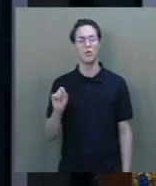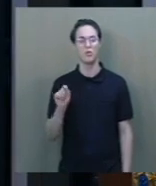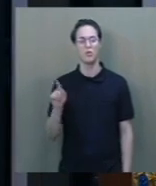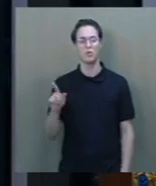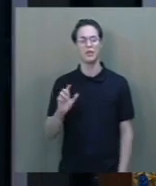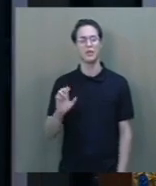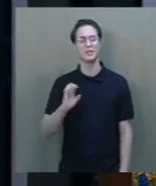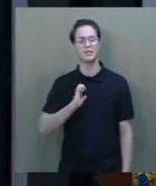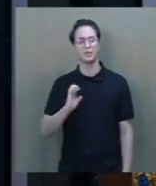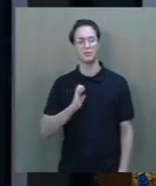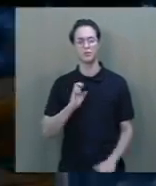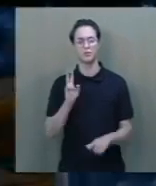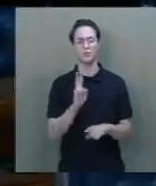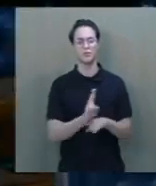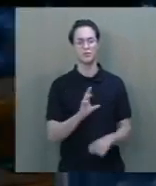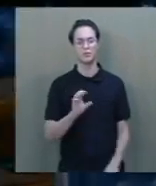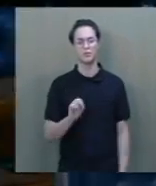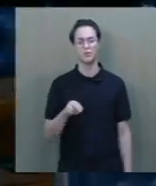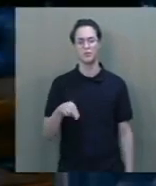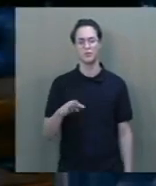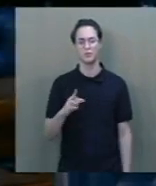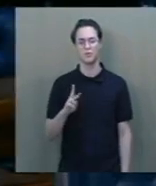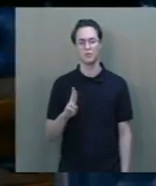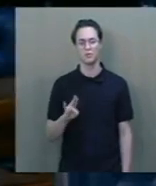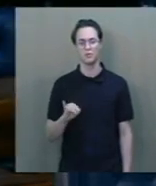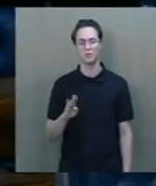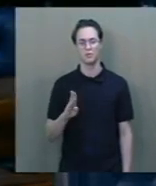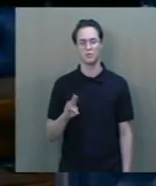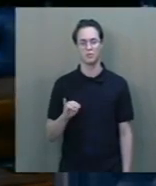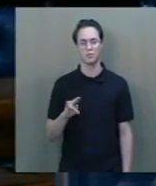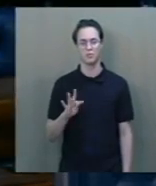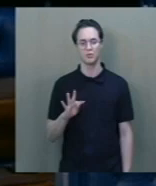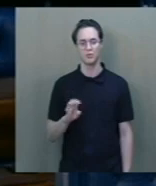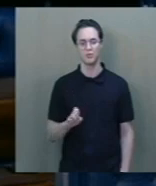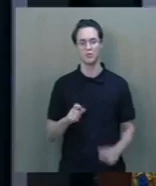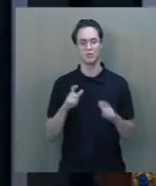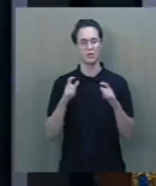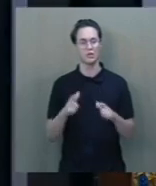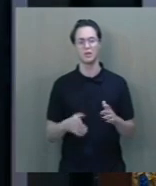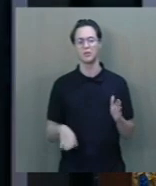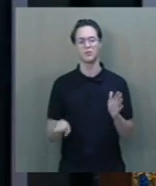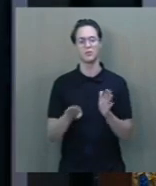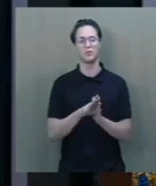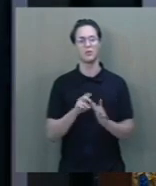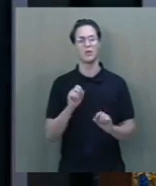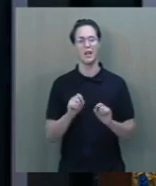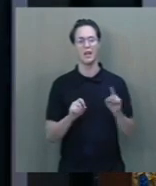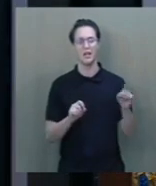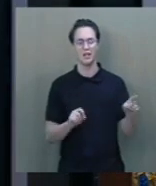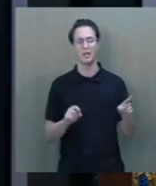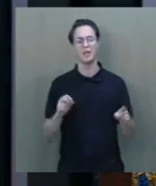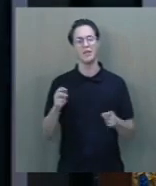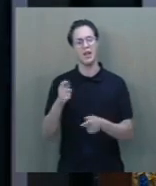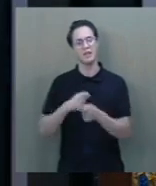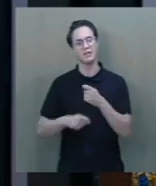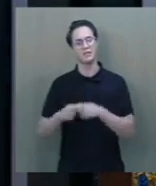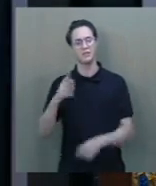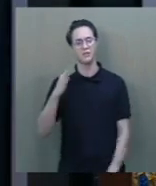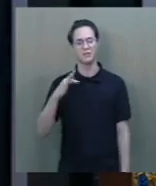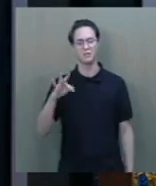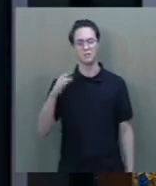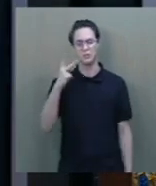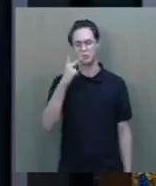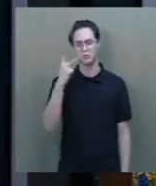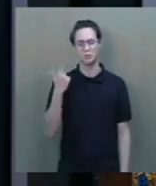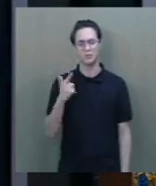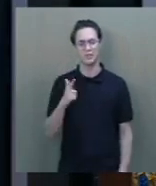do Contribuinte. Um dos lugares da República onde a democracia não chegou é na Receita Federal. O contribuinte não tem direito